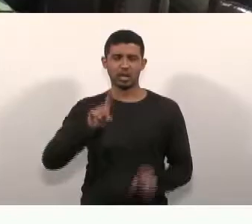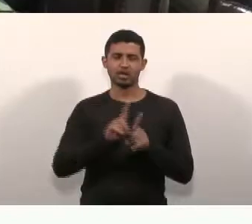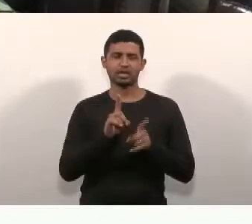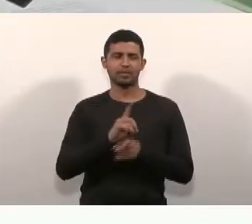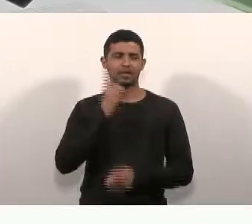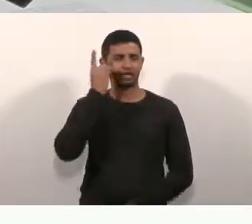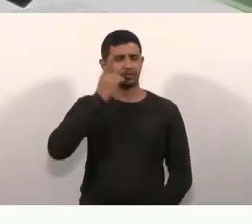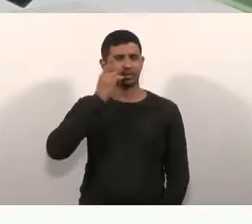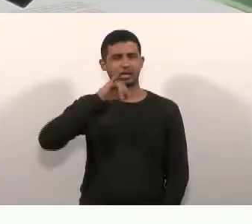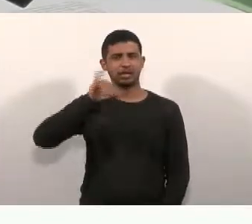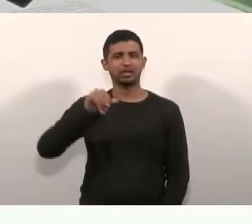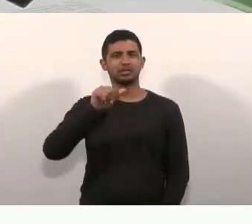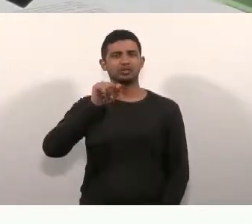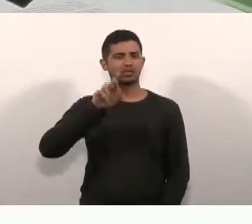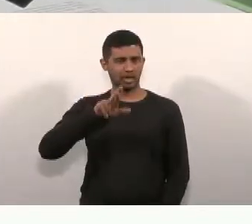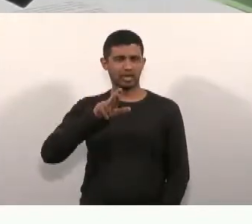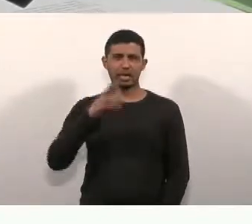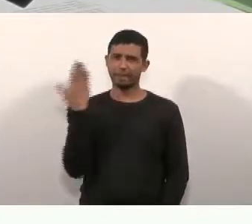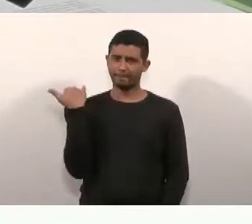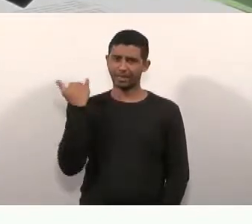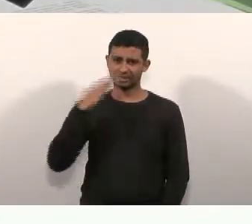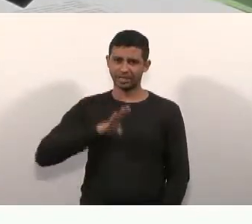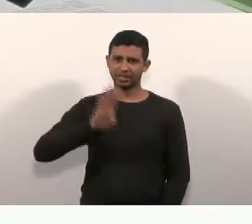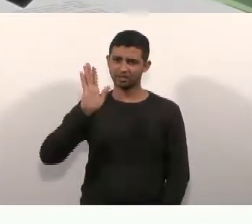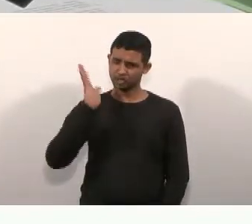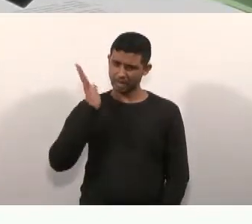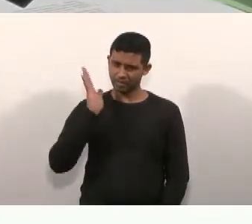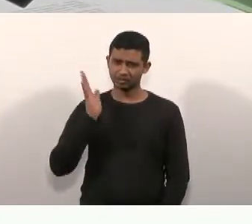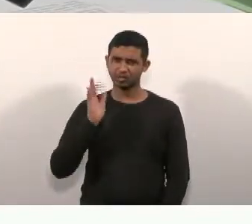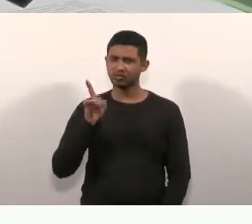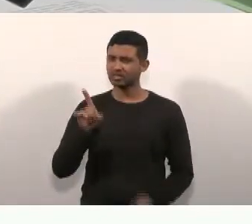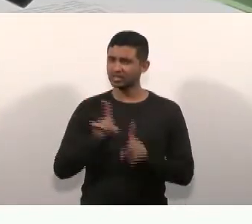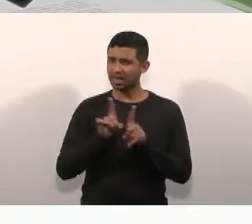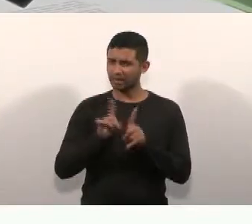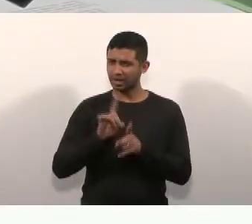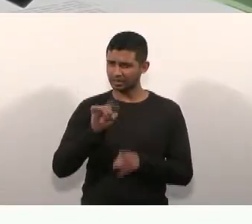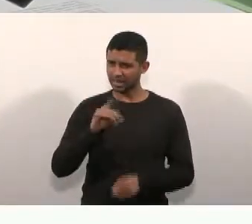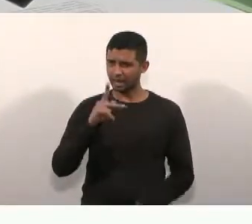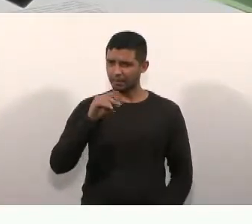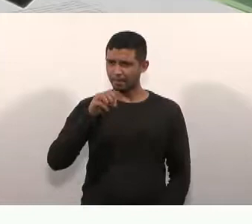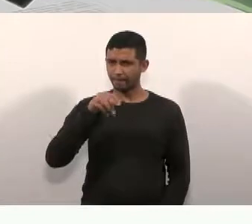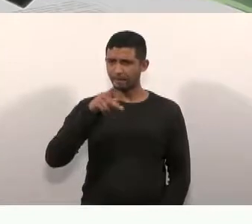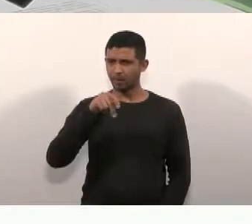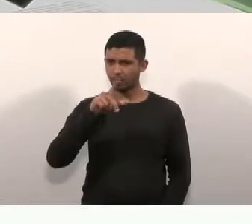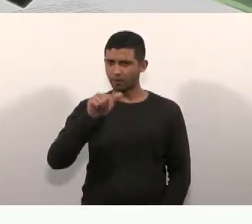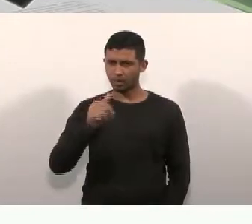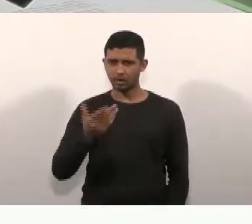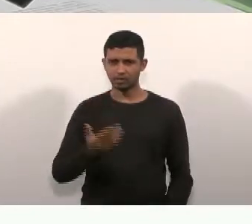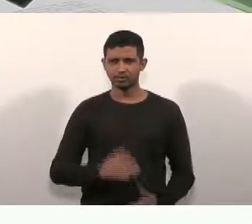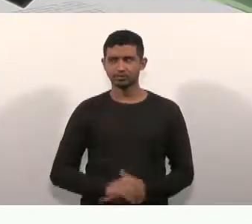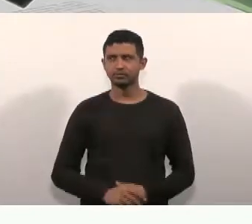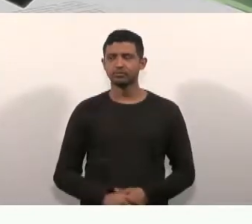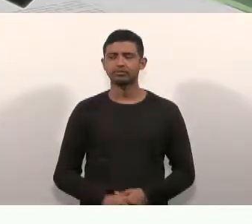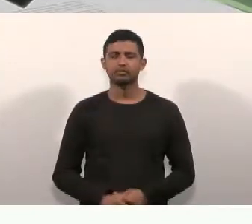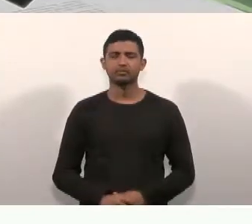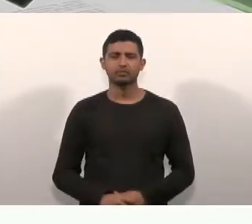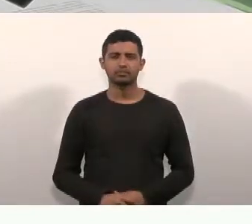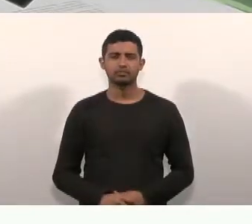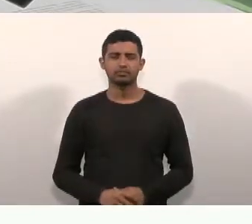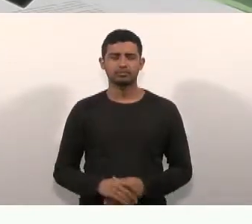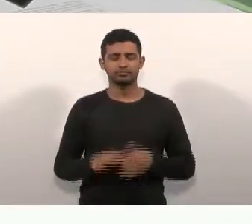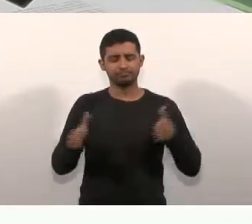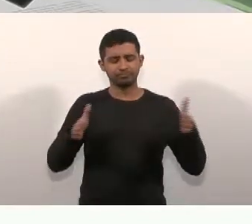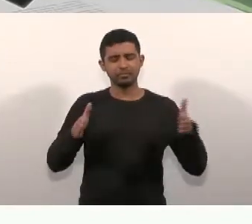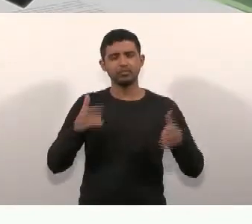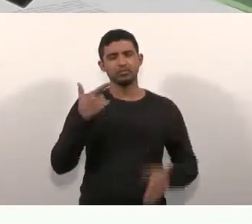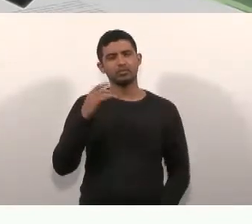aqui na legislatura passada, o Thiago até na anterior também, né, Thiago? Não é isso? Então, entre